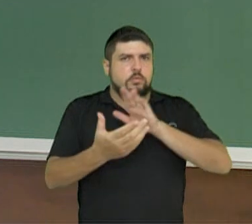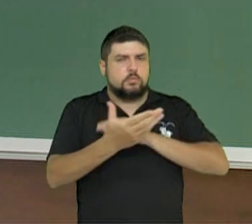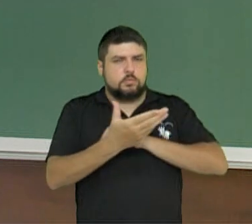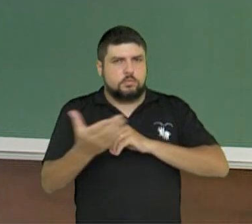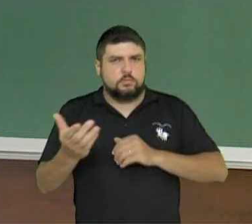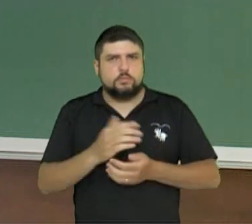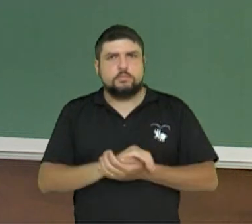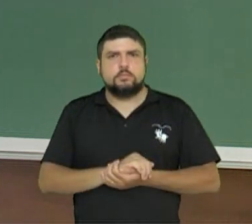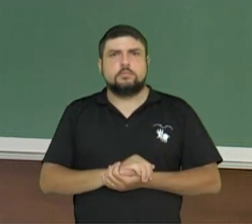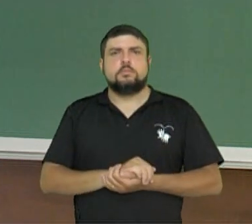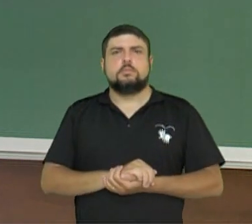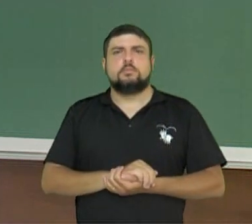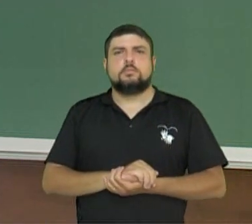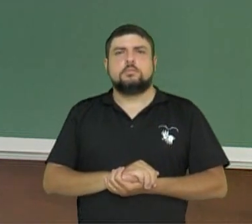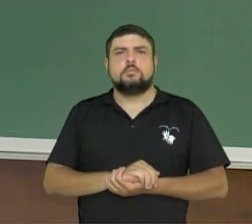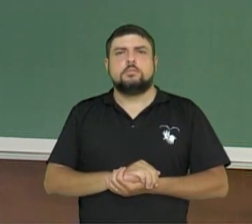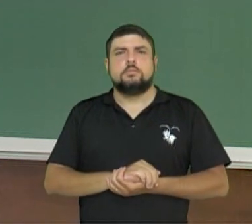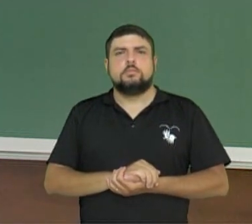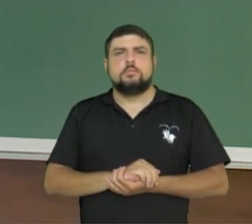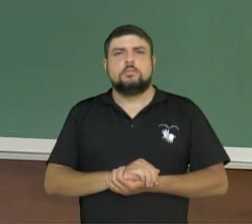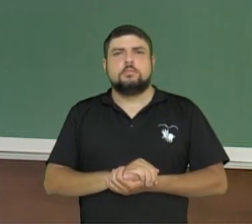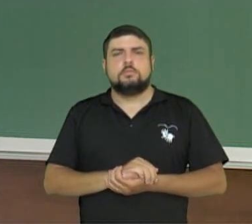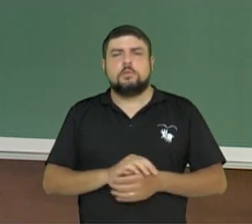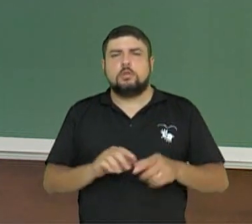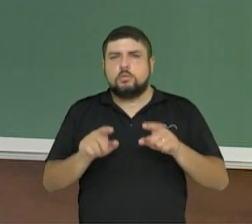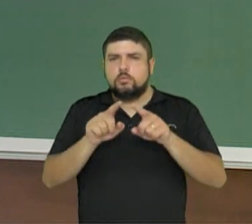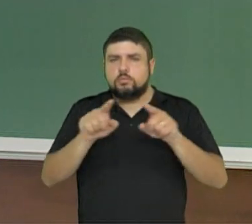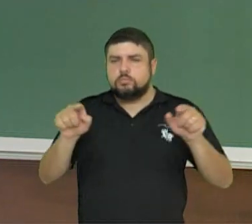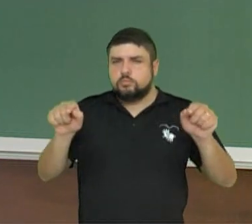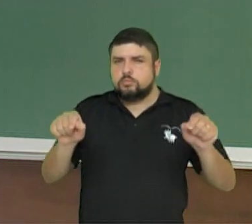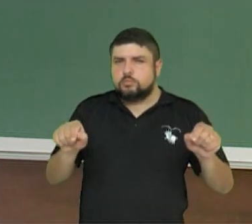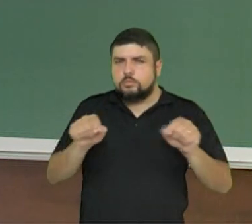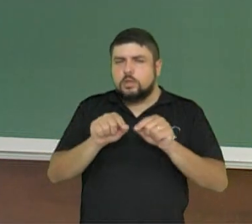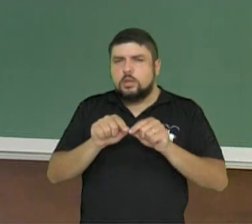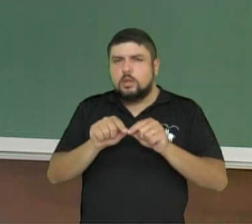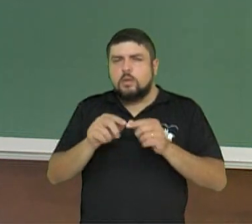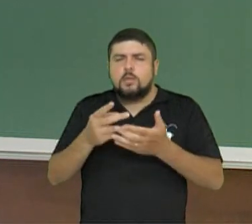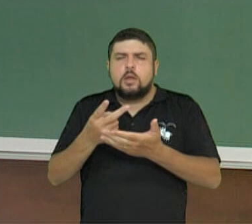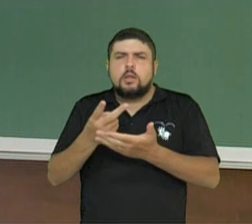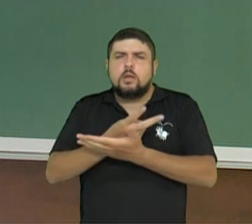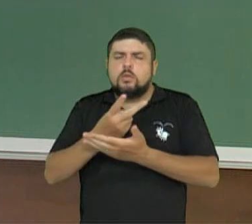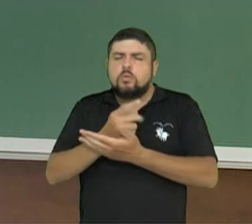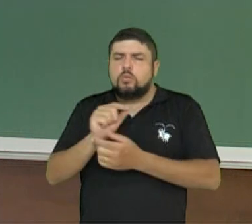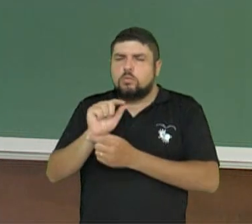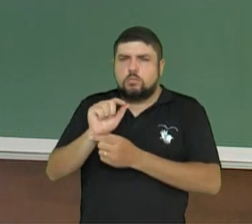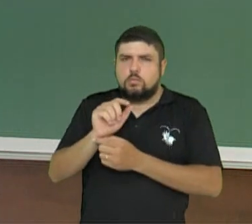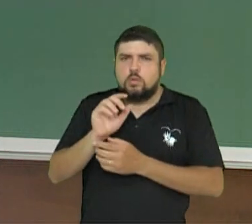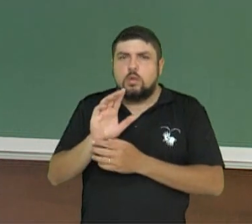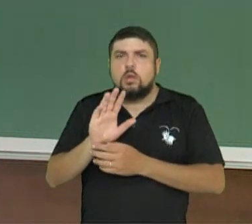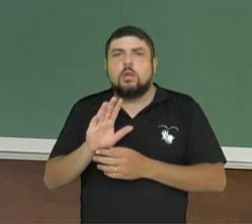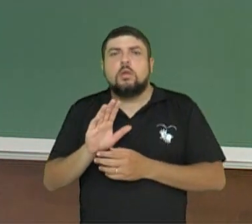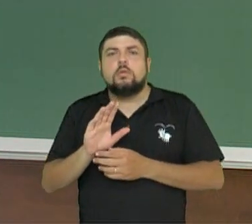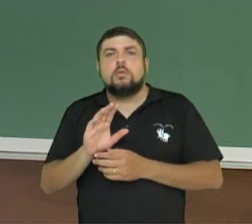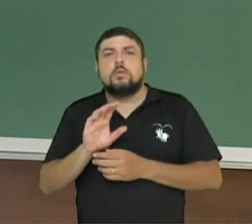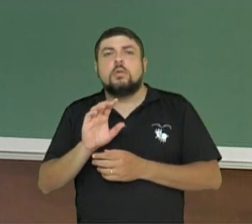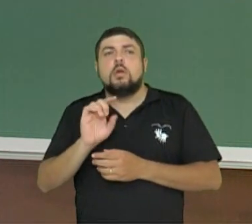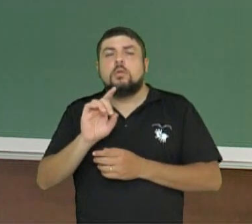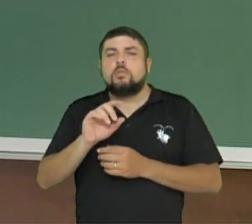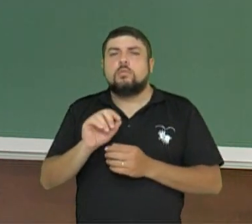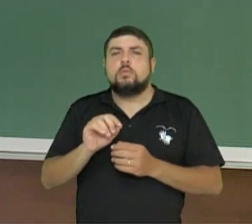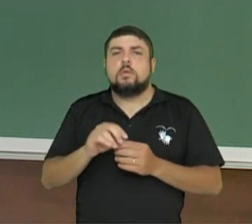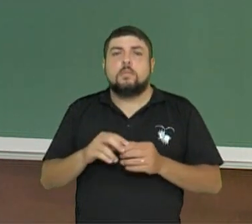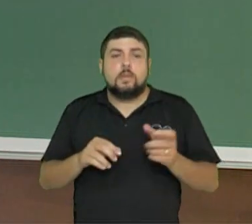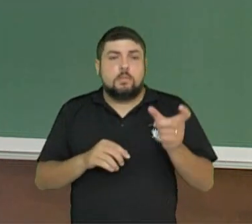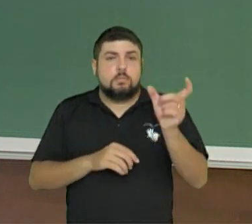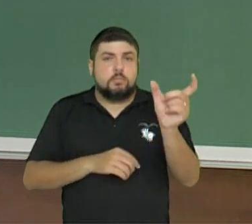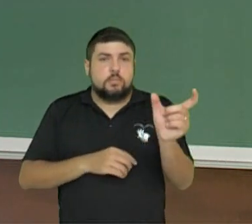vocês nesse quadrinho aqui. E teve um errinho aqui de configuração, na verdade. Quero que você desconsidere essas